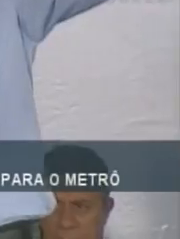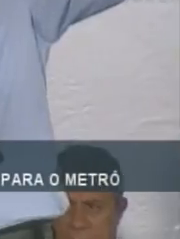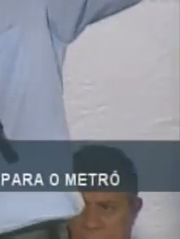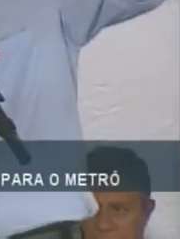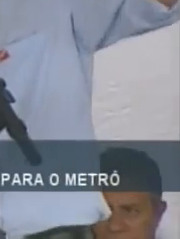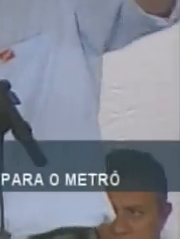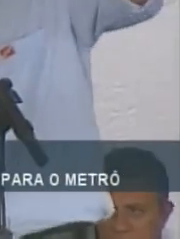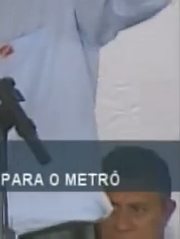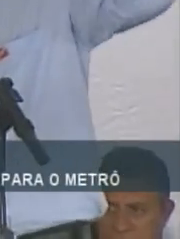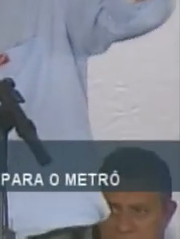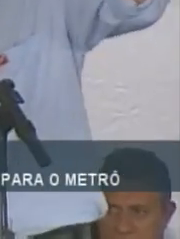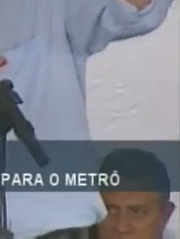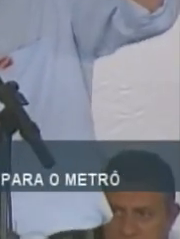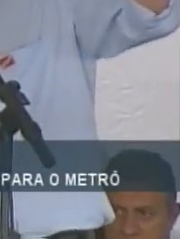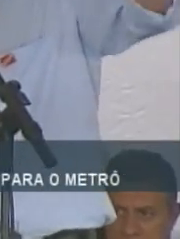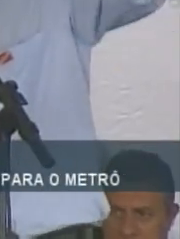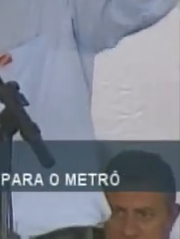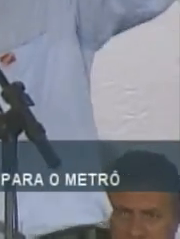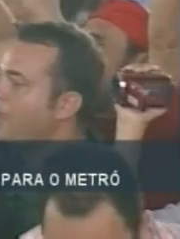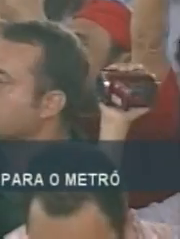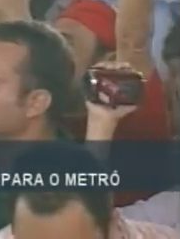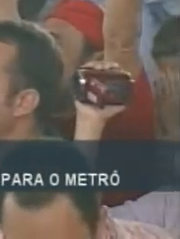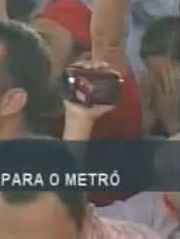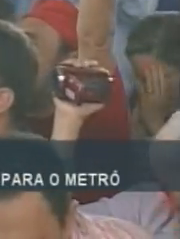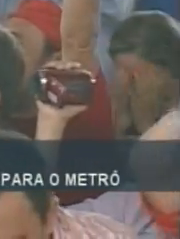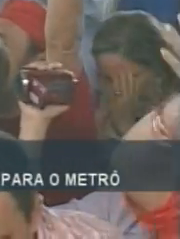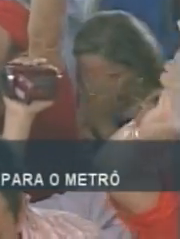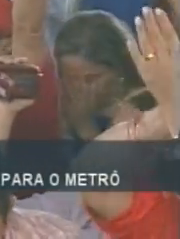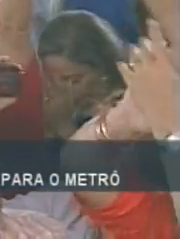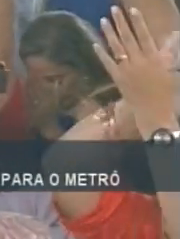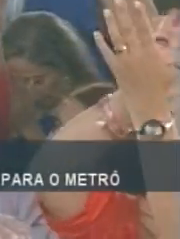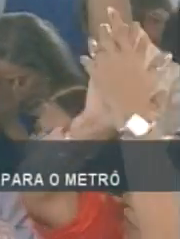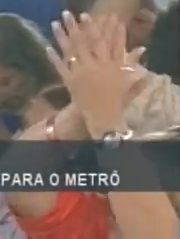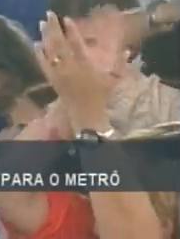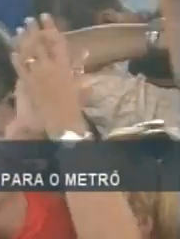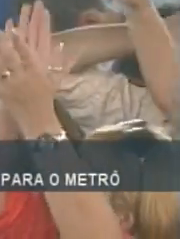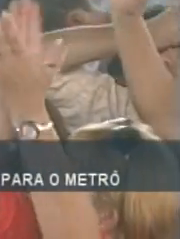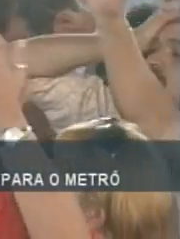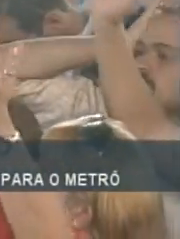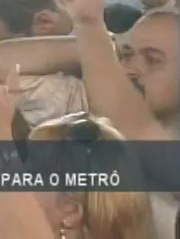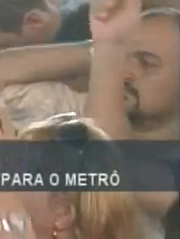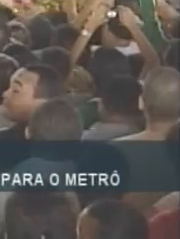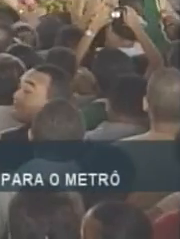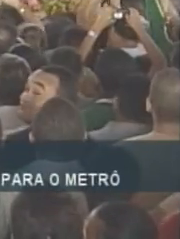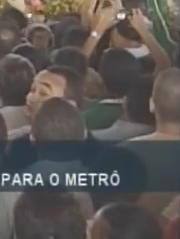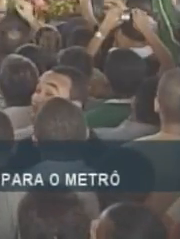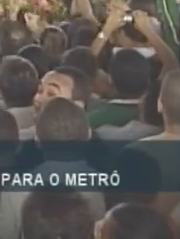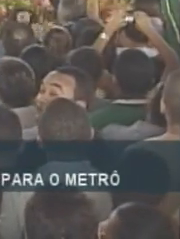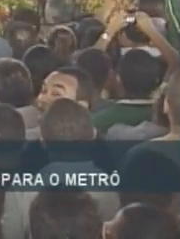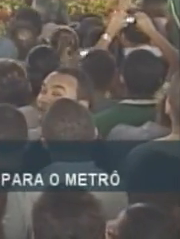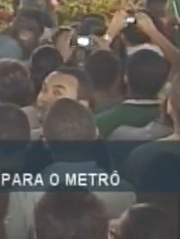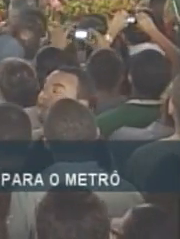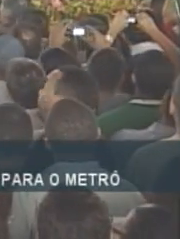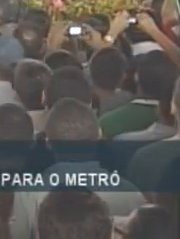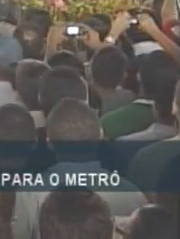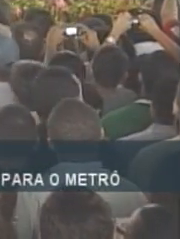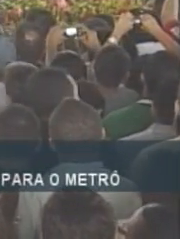grande abraço, Maracanaú, fiquem com Deus e vamos à luta com a graça de Deus. Muito obrigado.